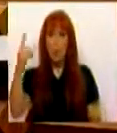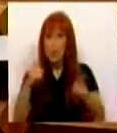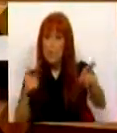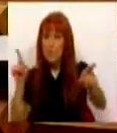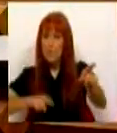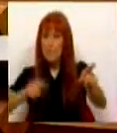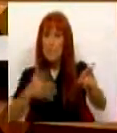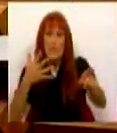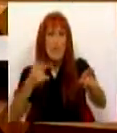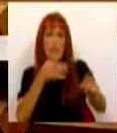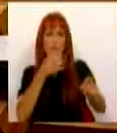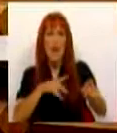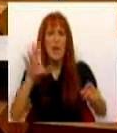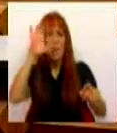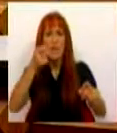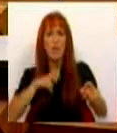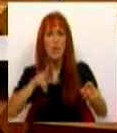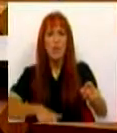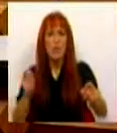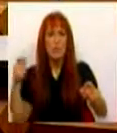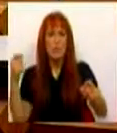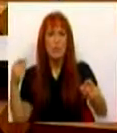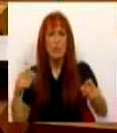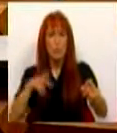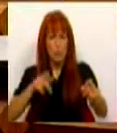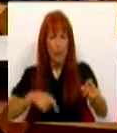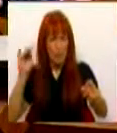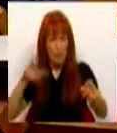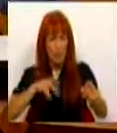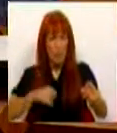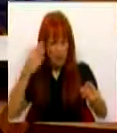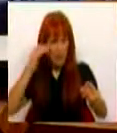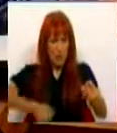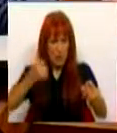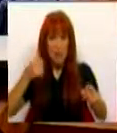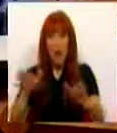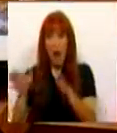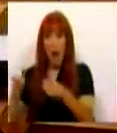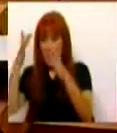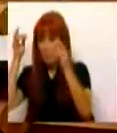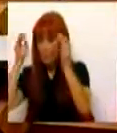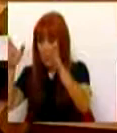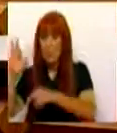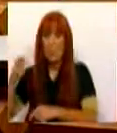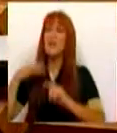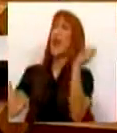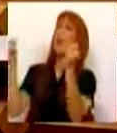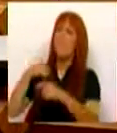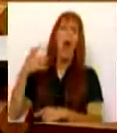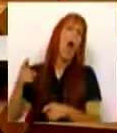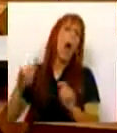foi 5 vezes falar com o Governador do Banco de Portugal. Acham isto sensato? Bom, se calhar a ala radical do PSD e populista...